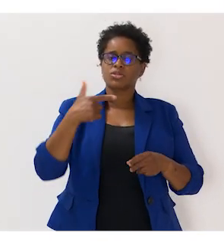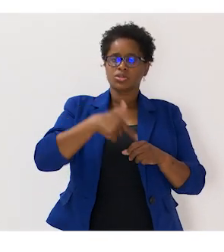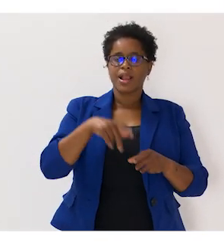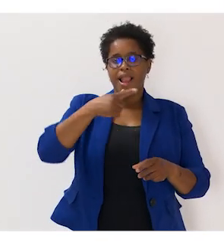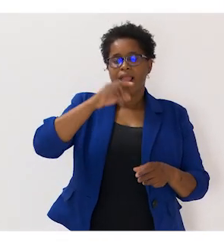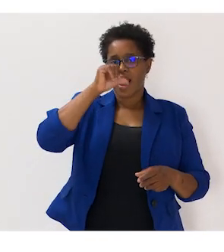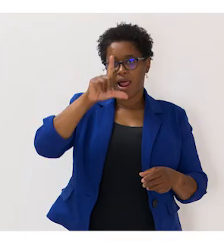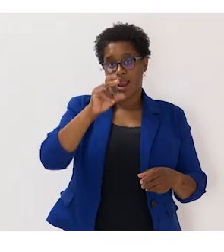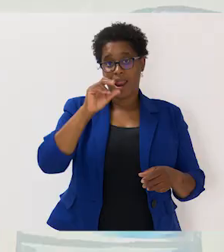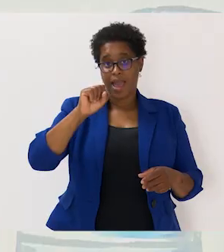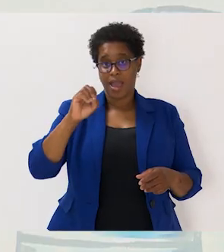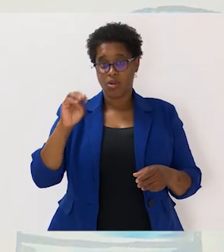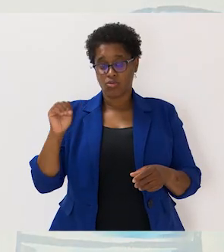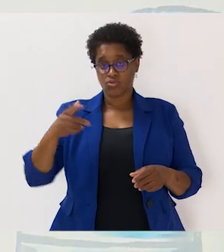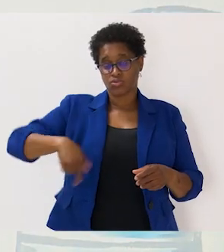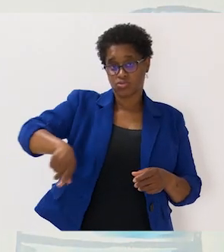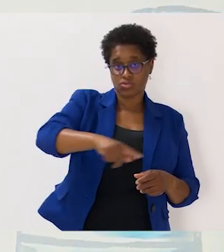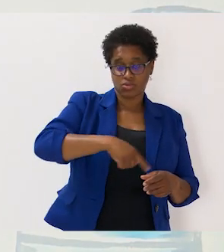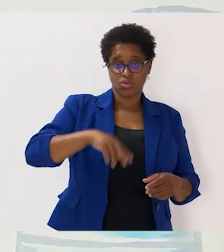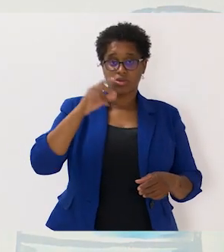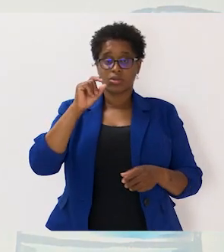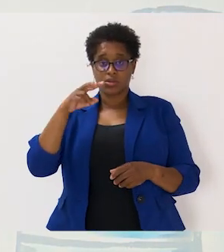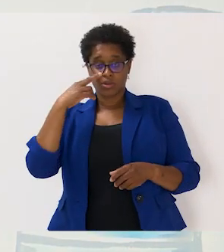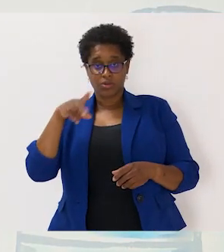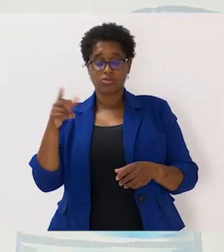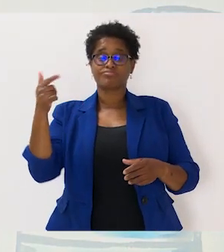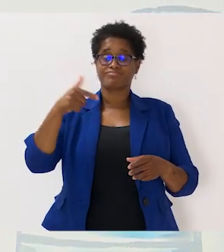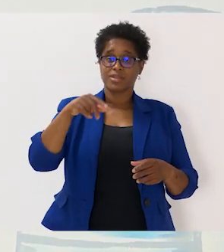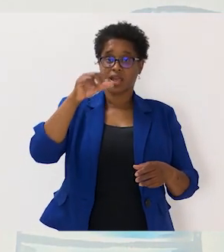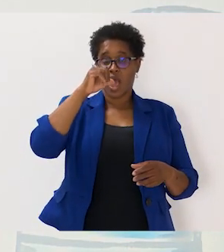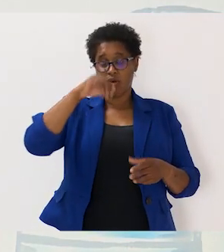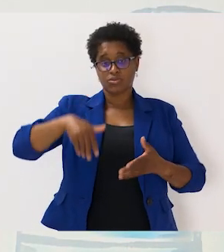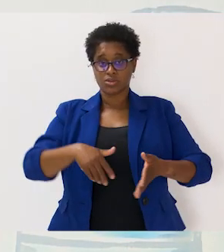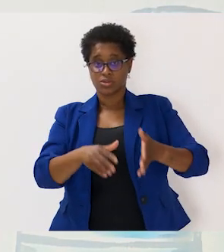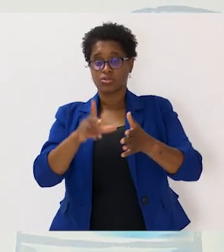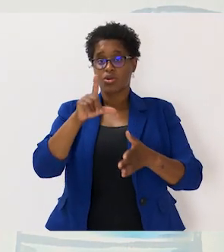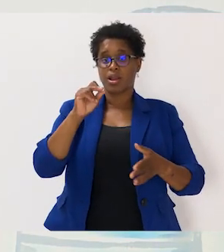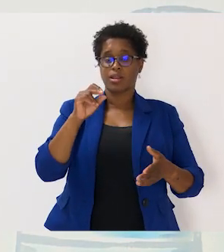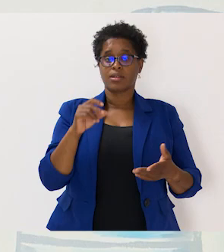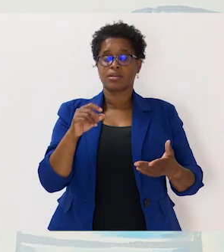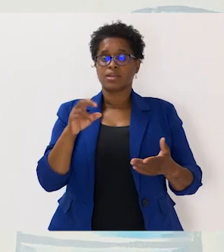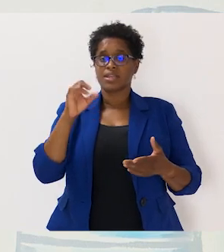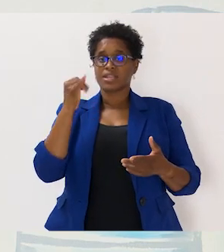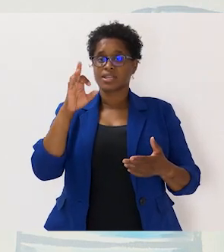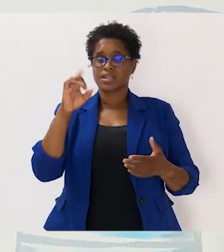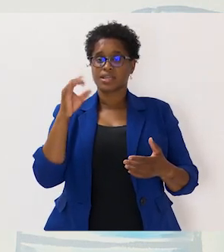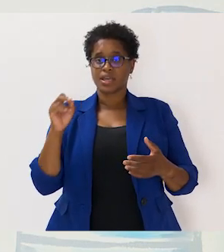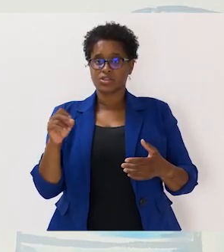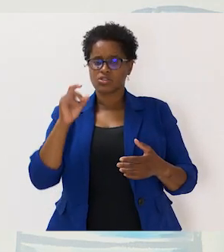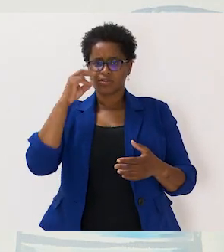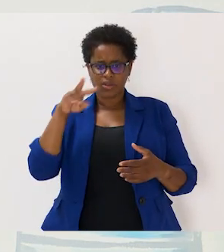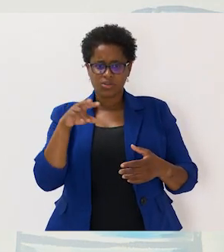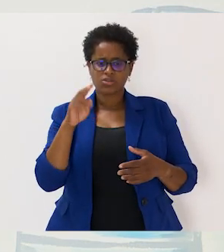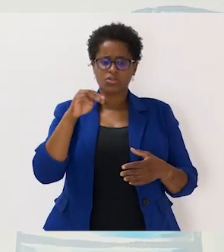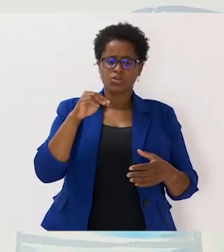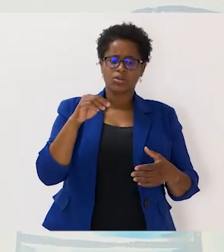ou riachos. Podem ver aqui, nos lagos nós encontramos alguma flora, como por exemplo os nenúfares, temos